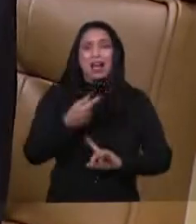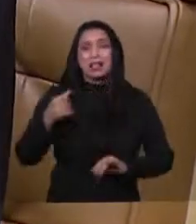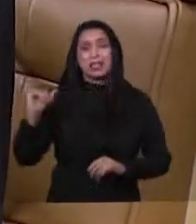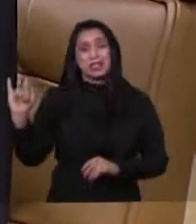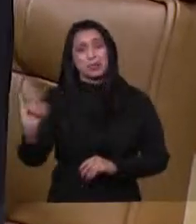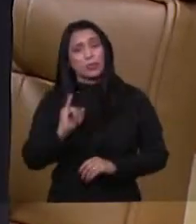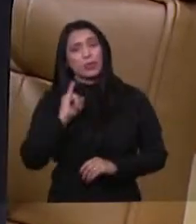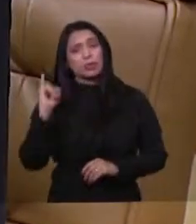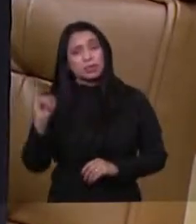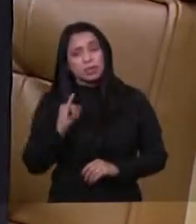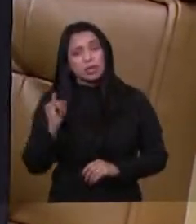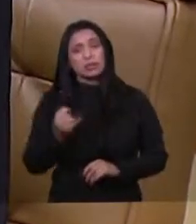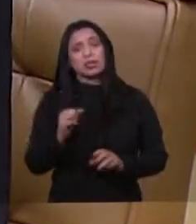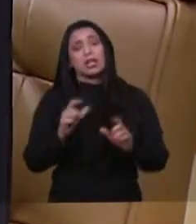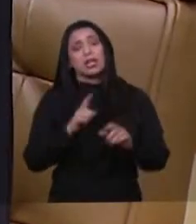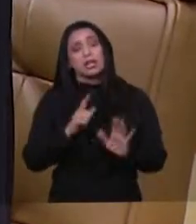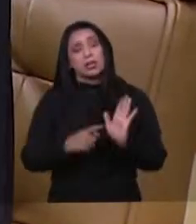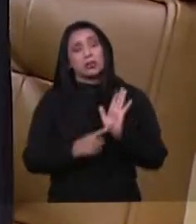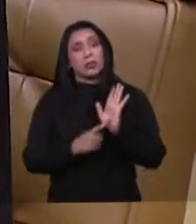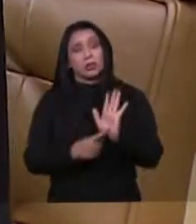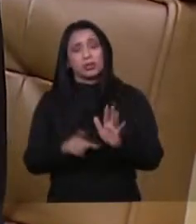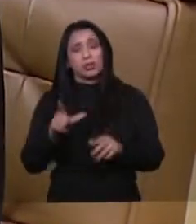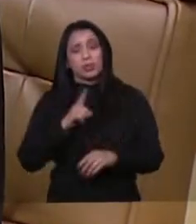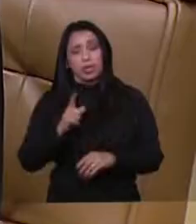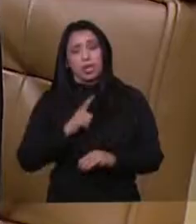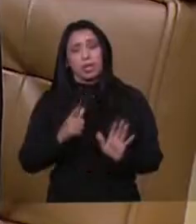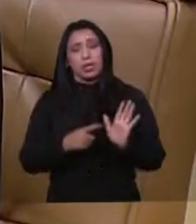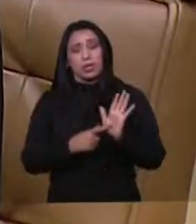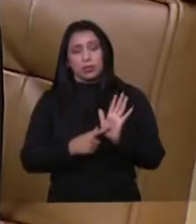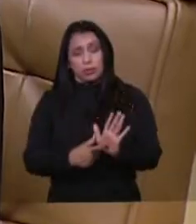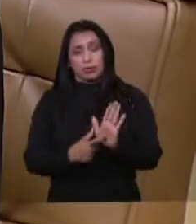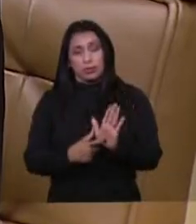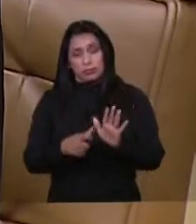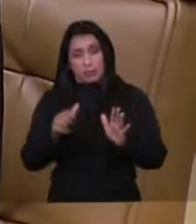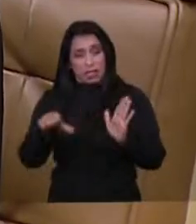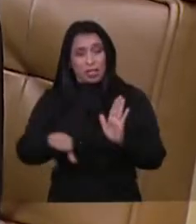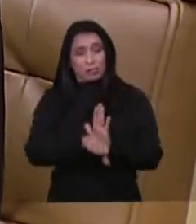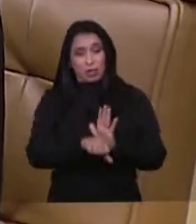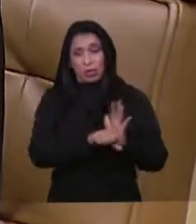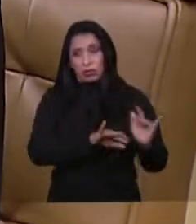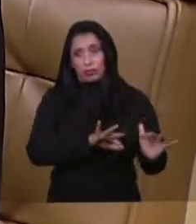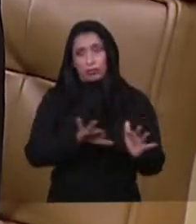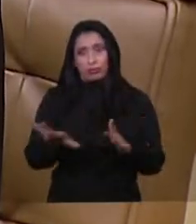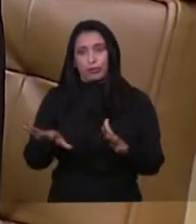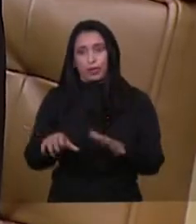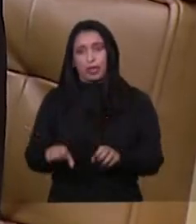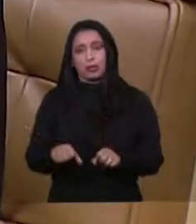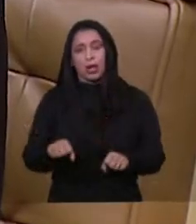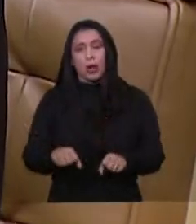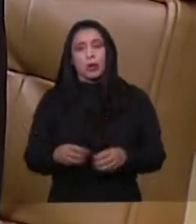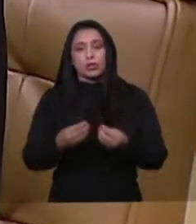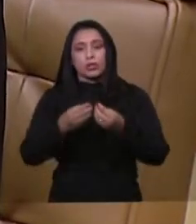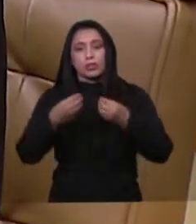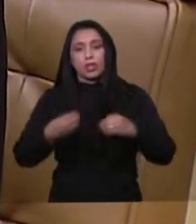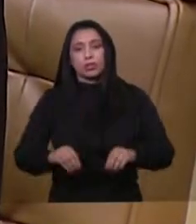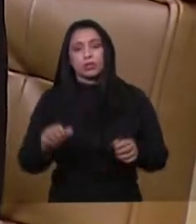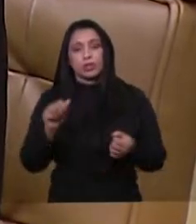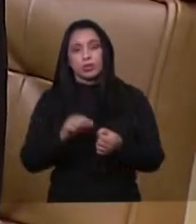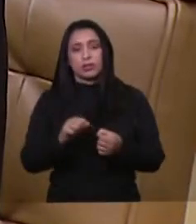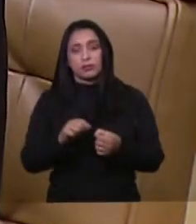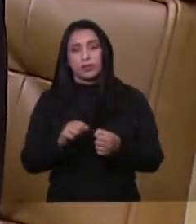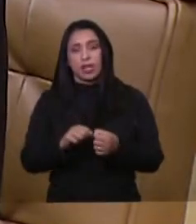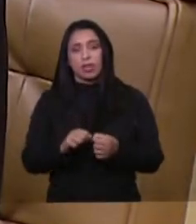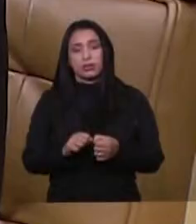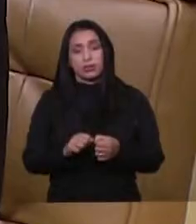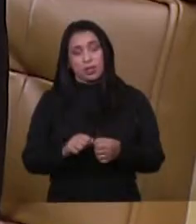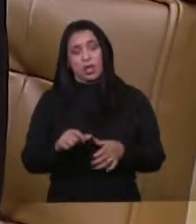Simboliza o poderio engendrado pelos manifestantes criminosos. Enfatizo que os prejuízos causados ao Estado brasileiro pela ação